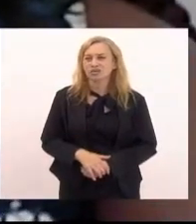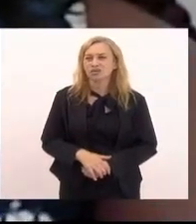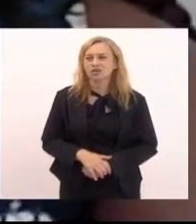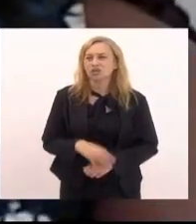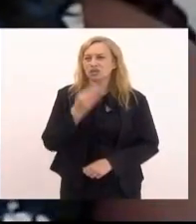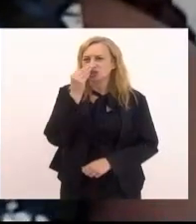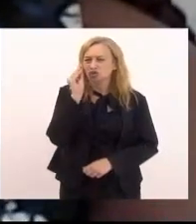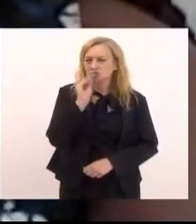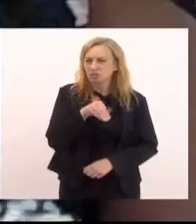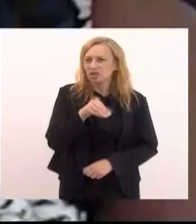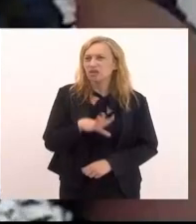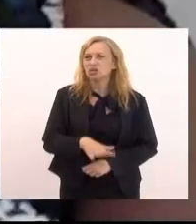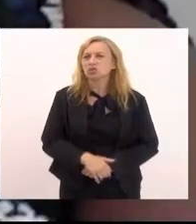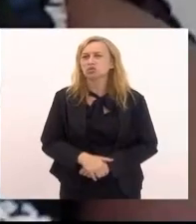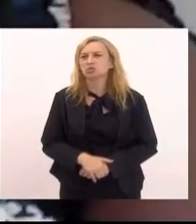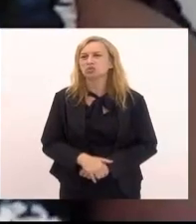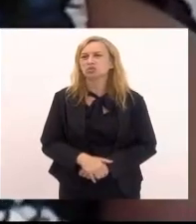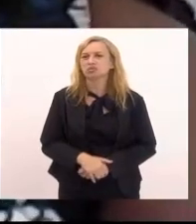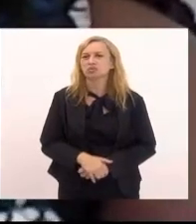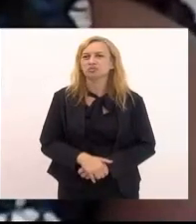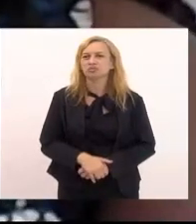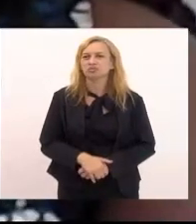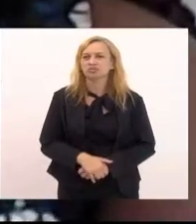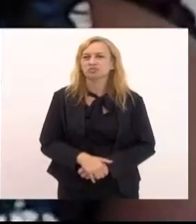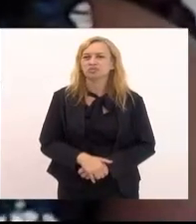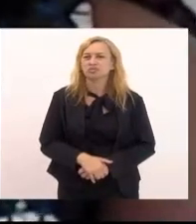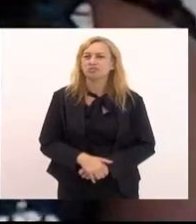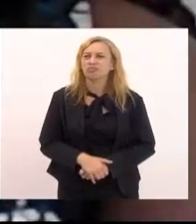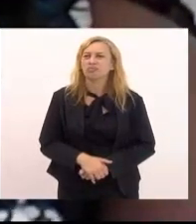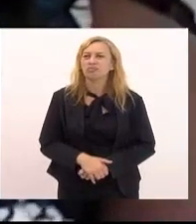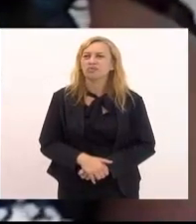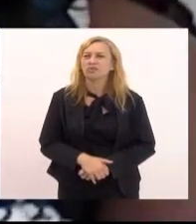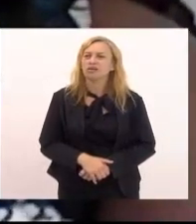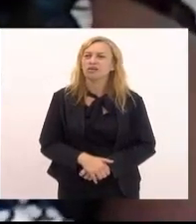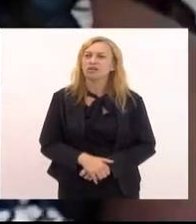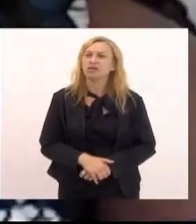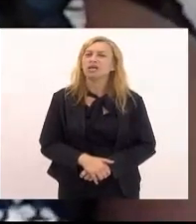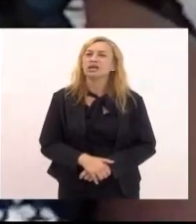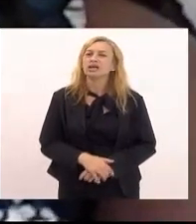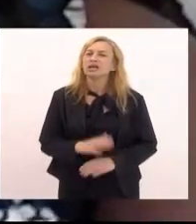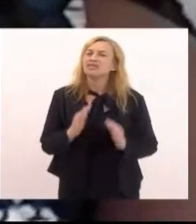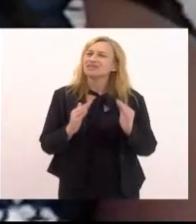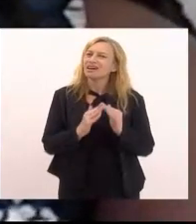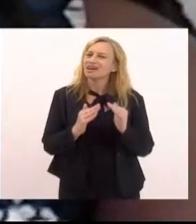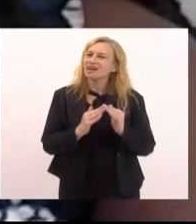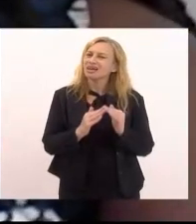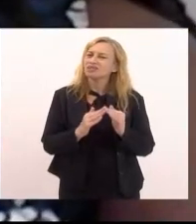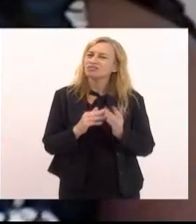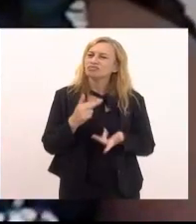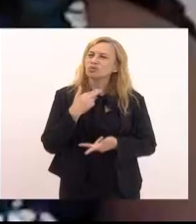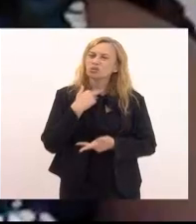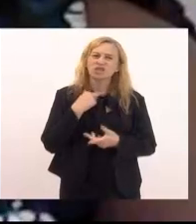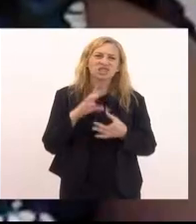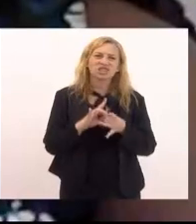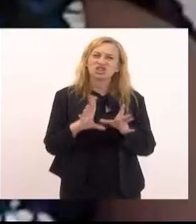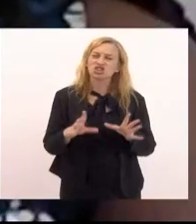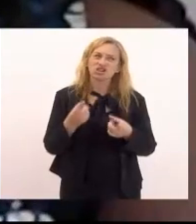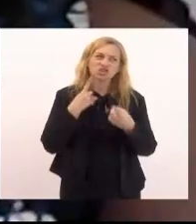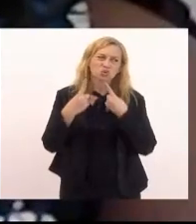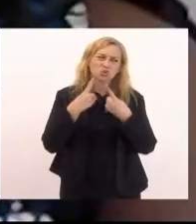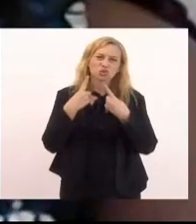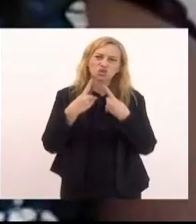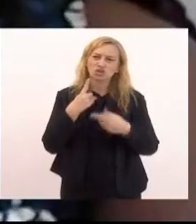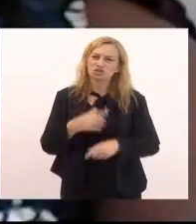brutalização, invisibilização, desumanização. E essa casa não poderia deixar de